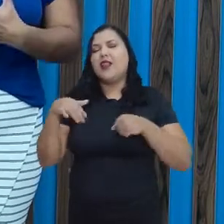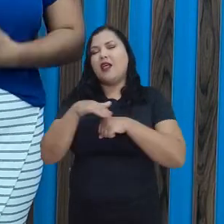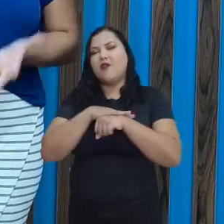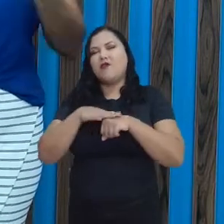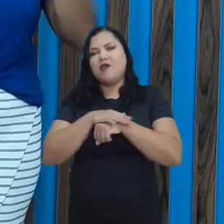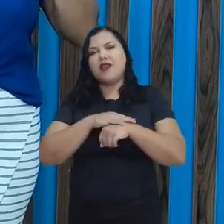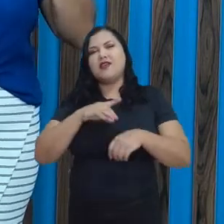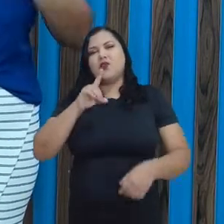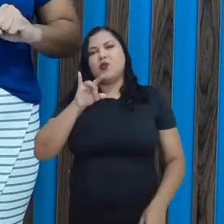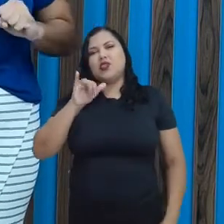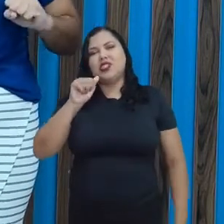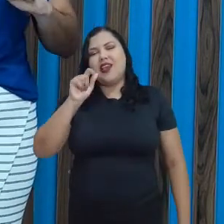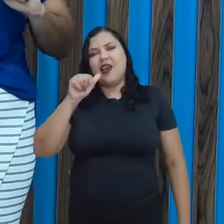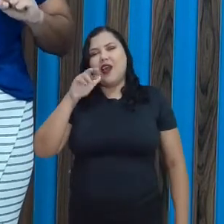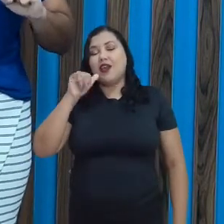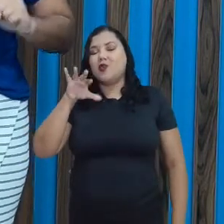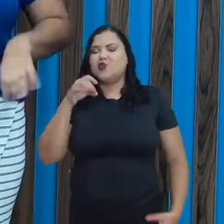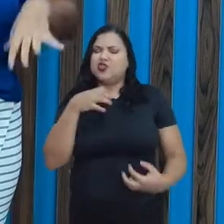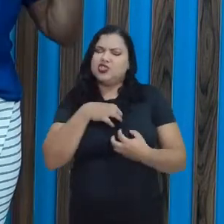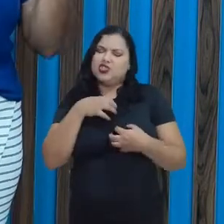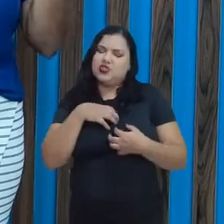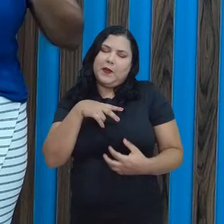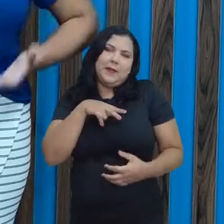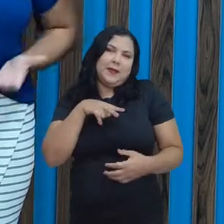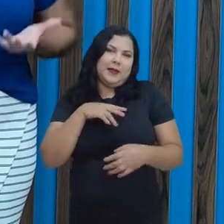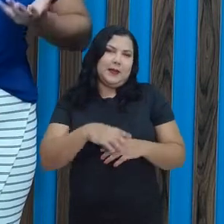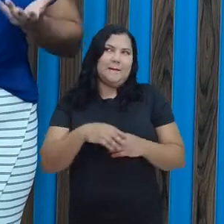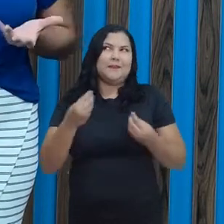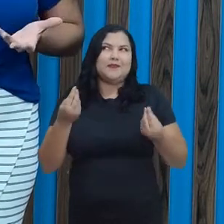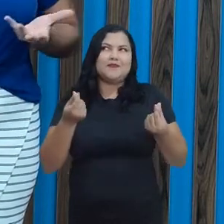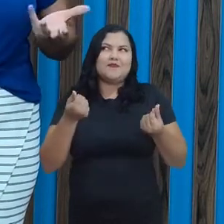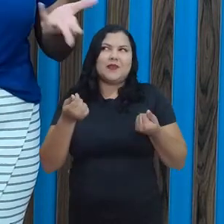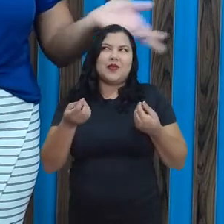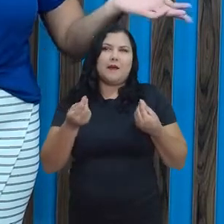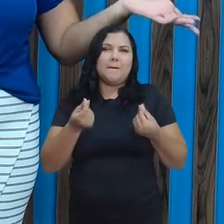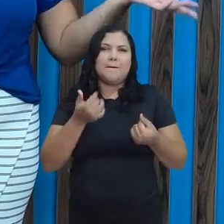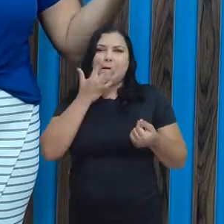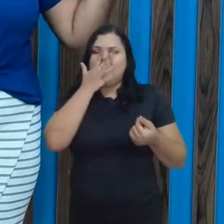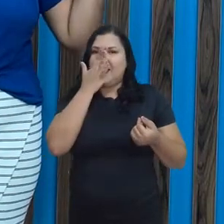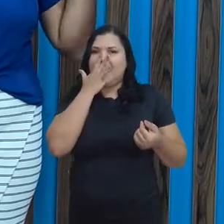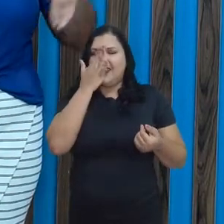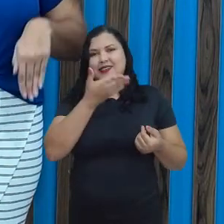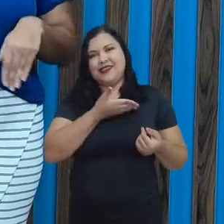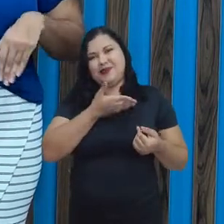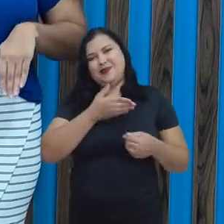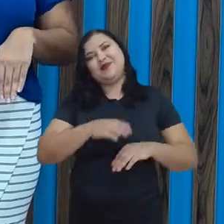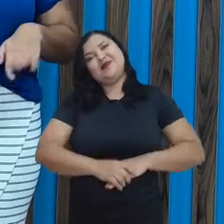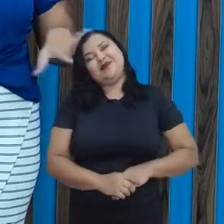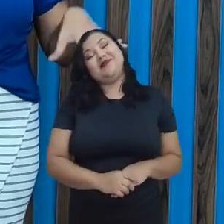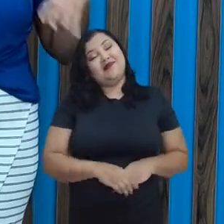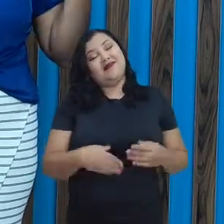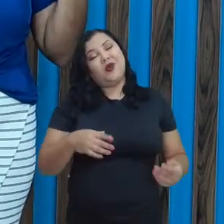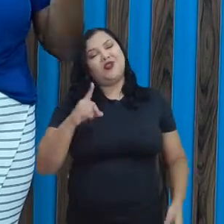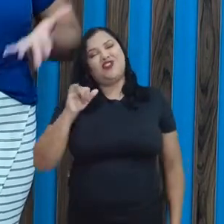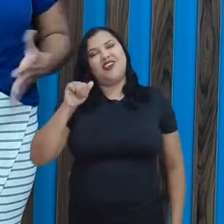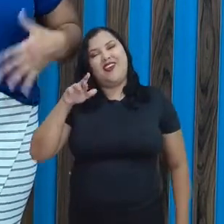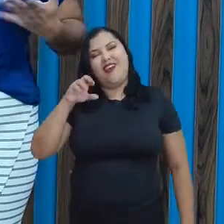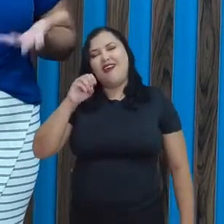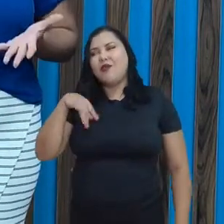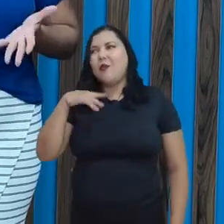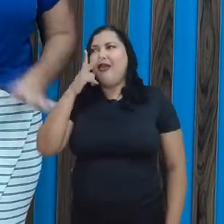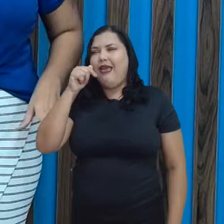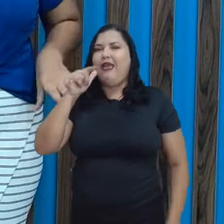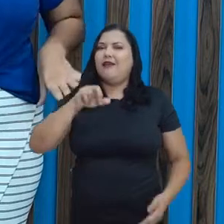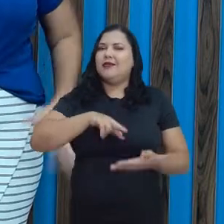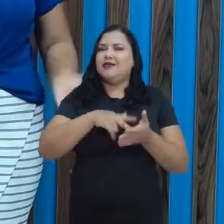diário de uma maneira muito pessoal. Quase como um amigo. E no fundo, quem já manteve um diário sabe que é exatamente